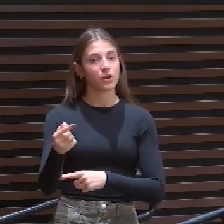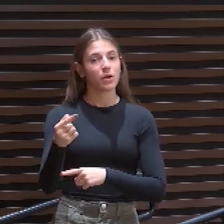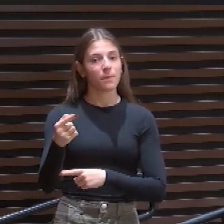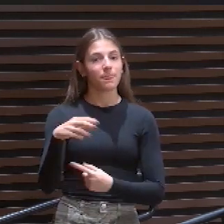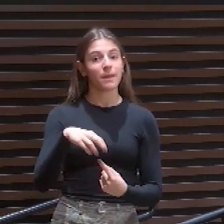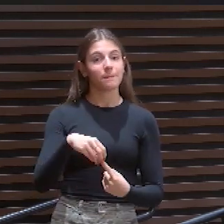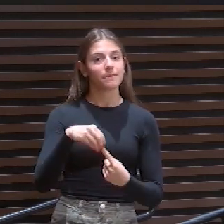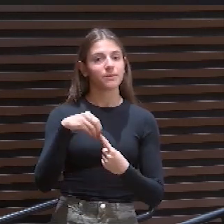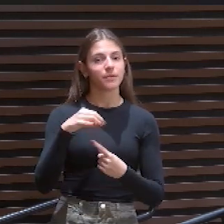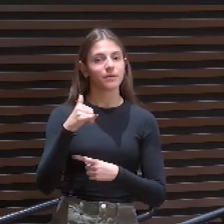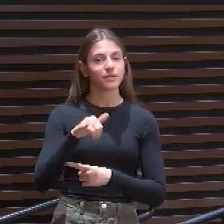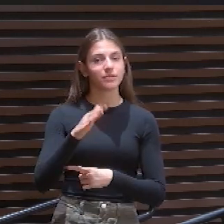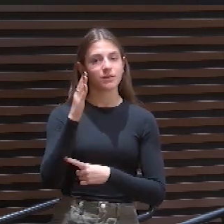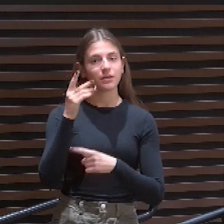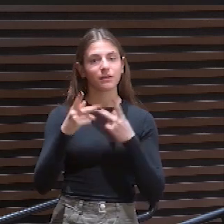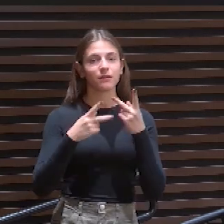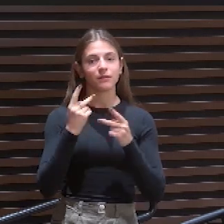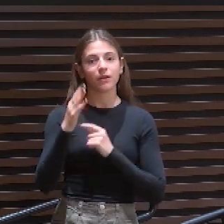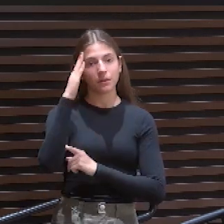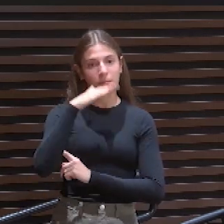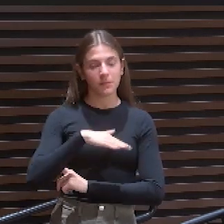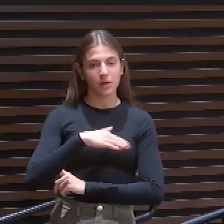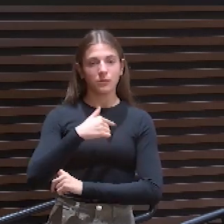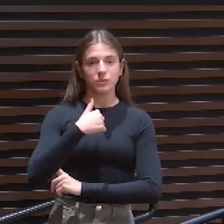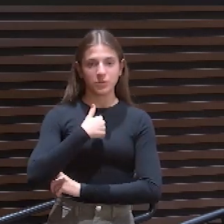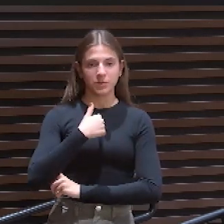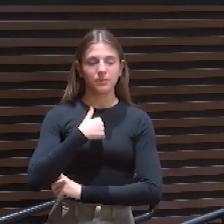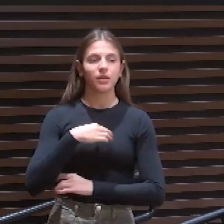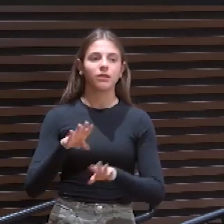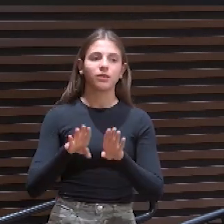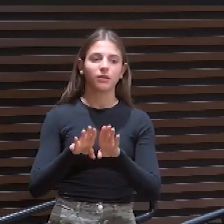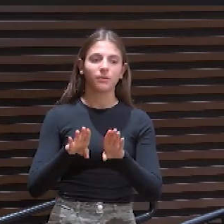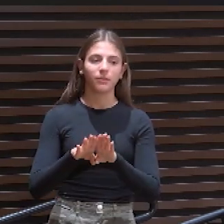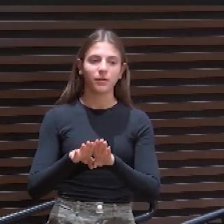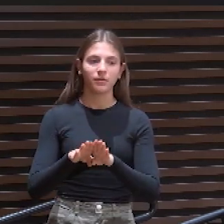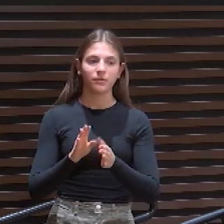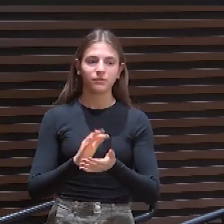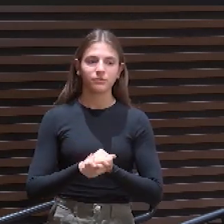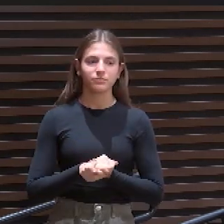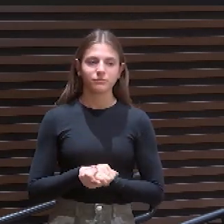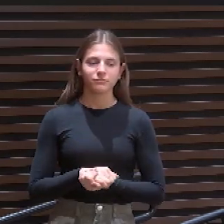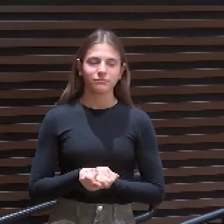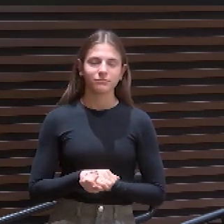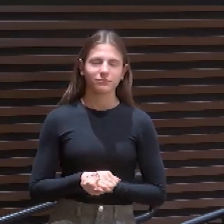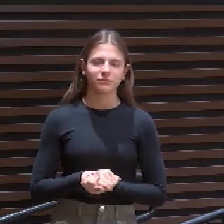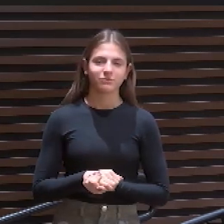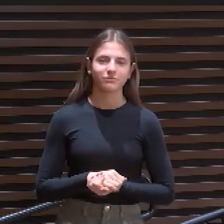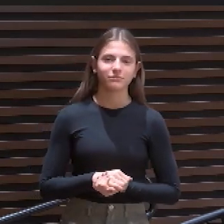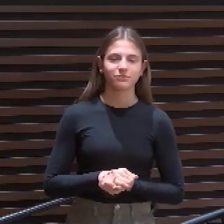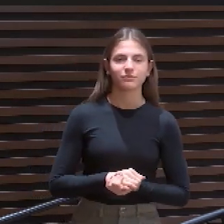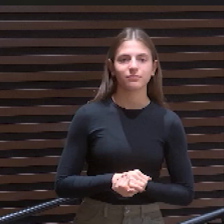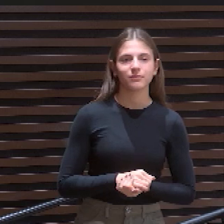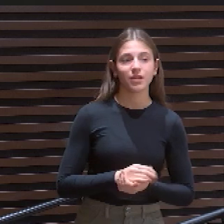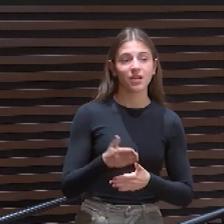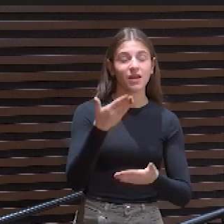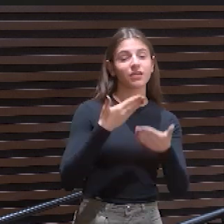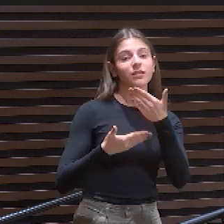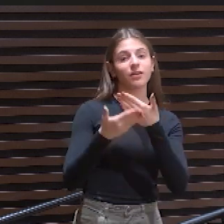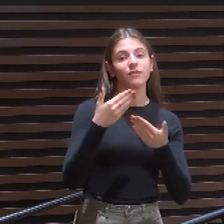Principalmente se falam mal de mim também. A toga não me pesa, logo pela